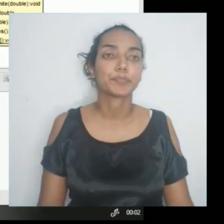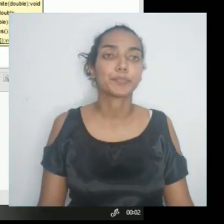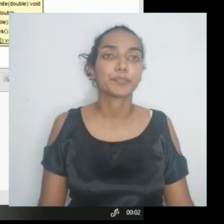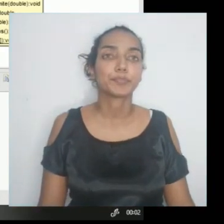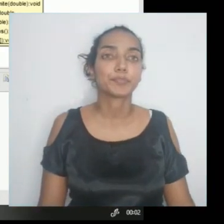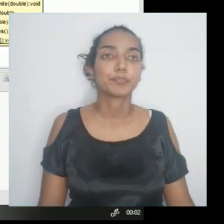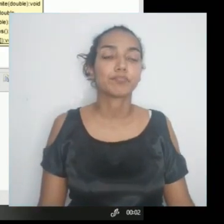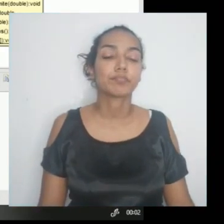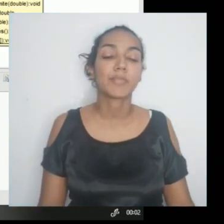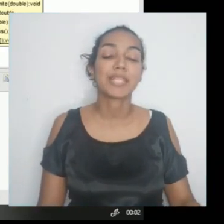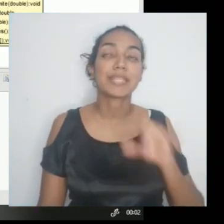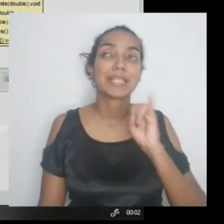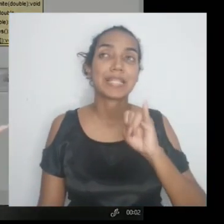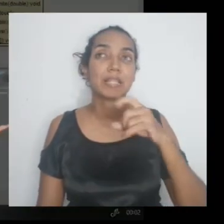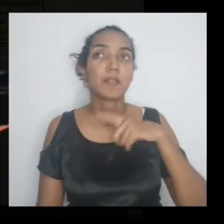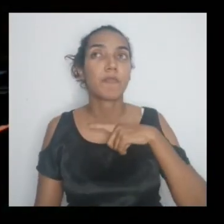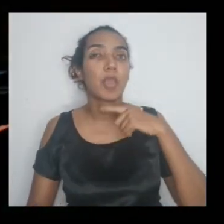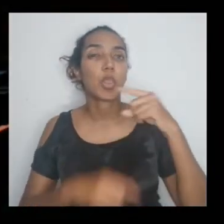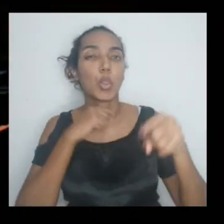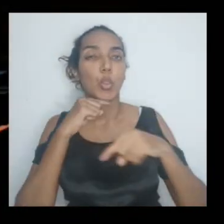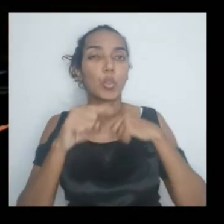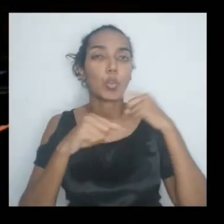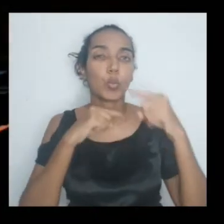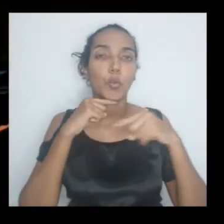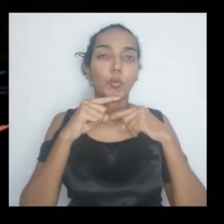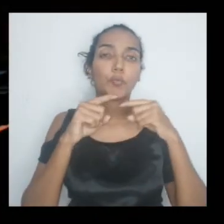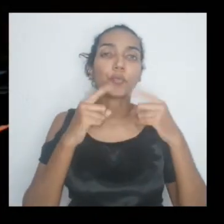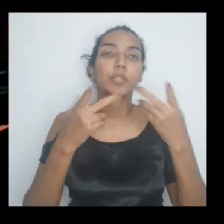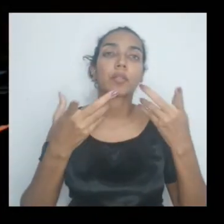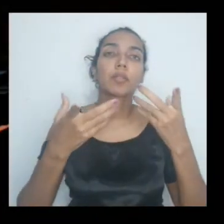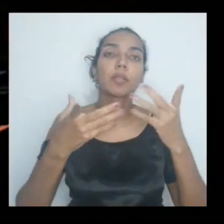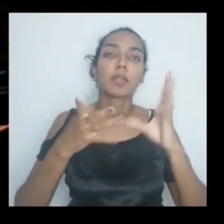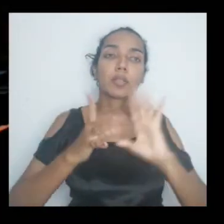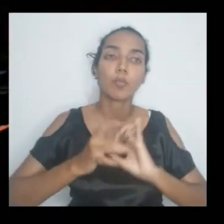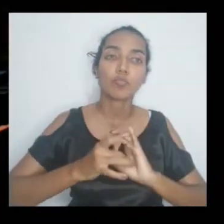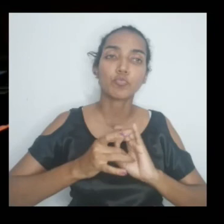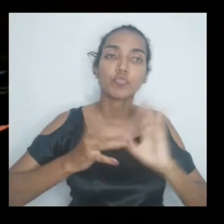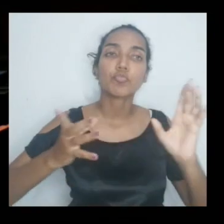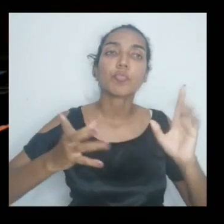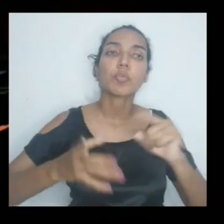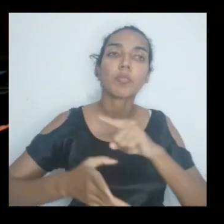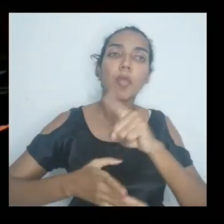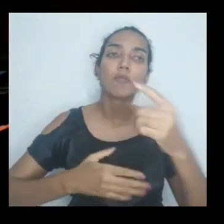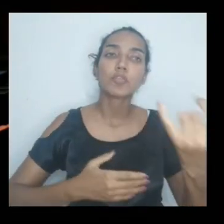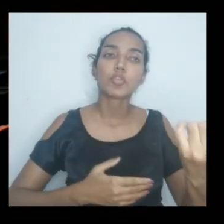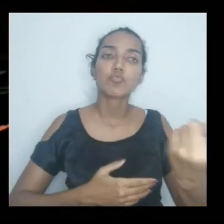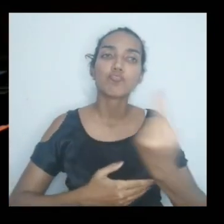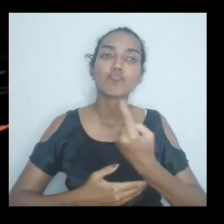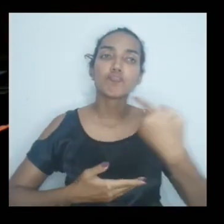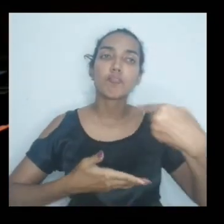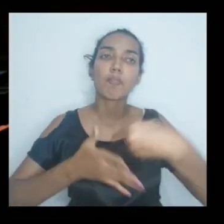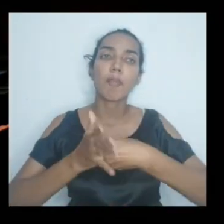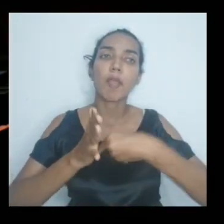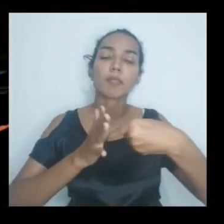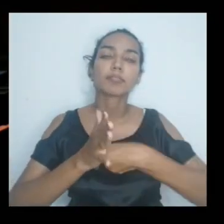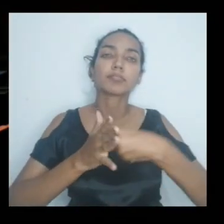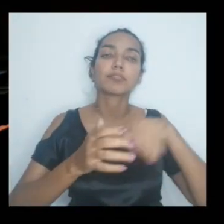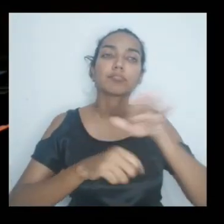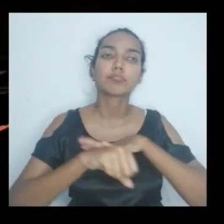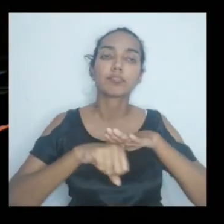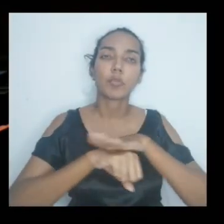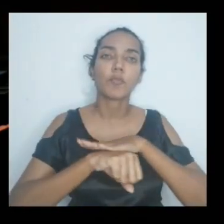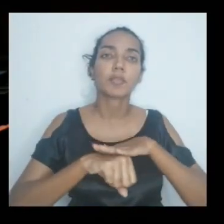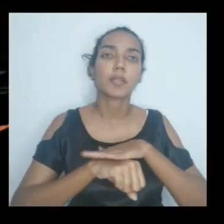disposição para conversar com vocês em qualquer situação. Essa aula vai servir como uma certa base para a